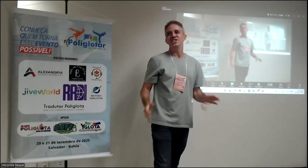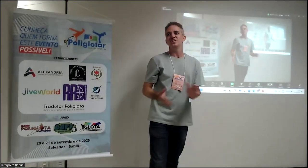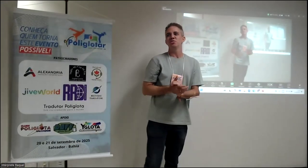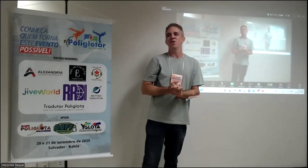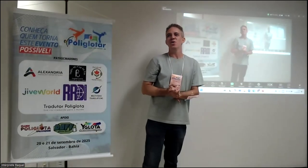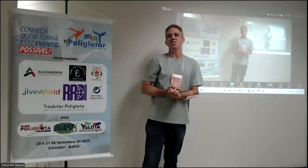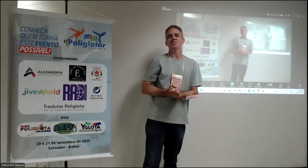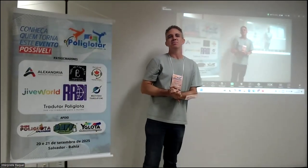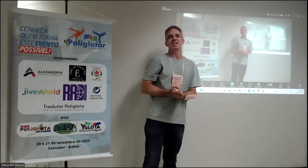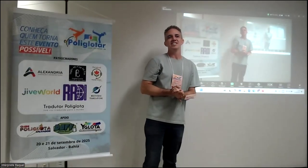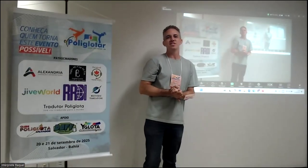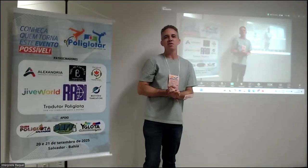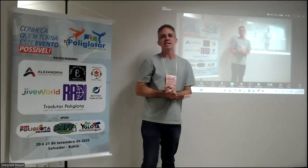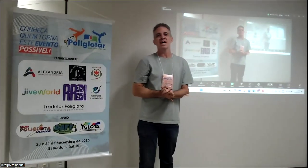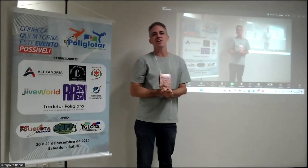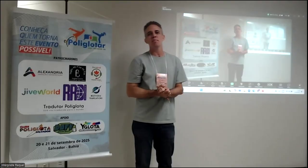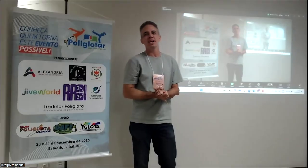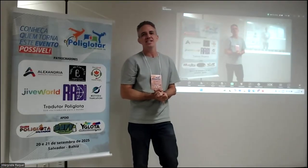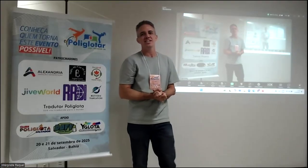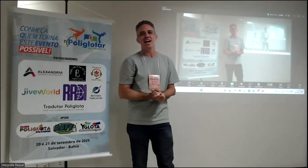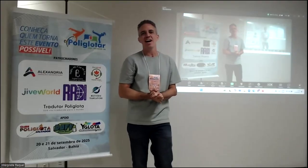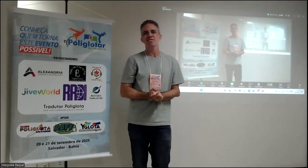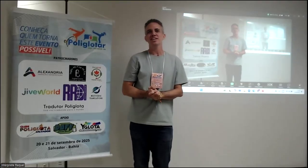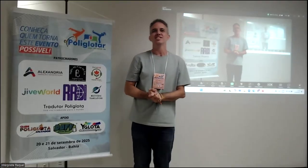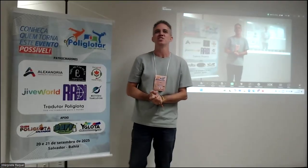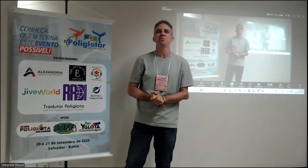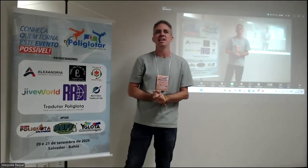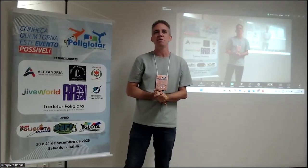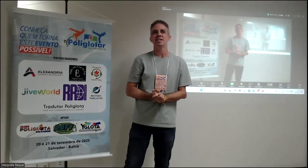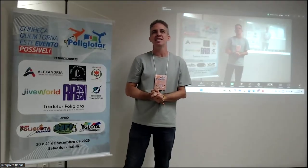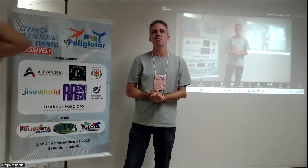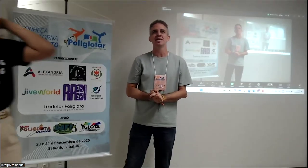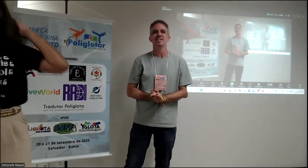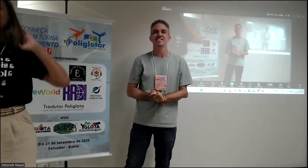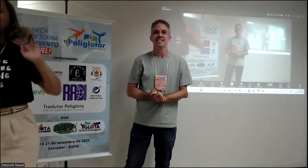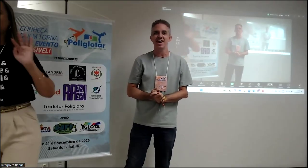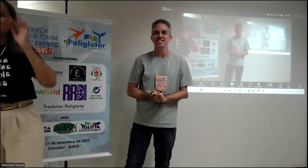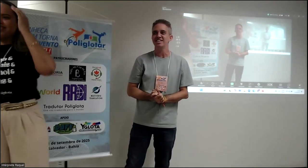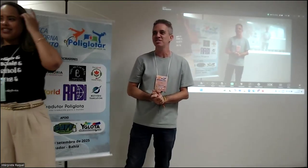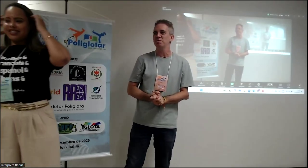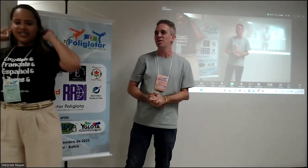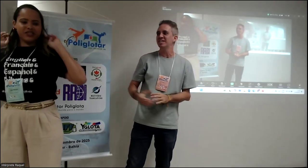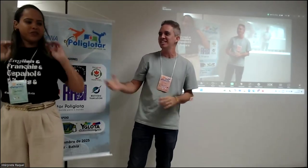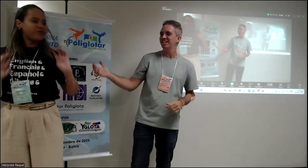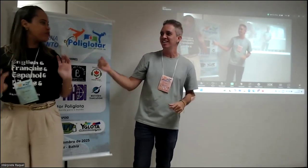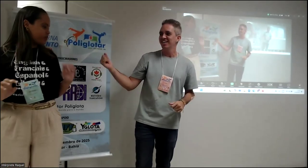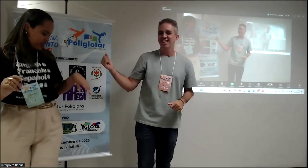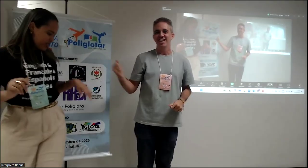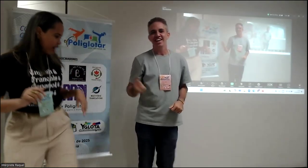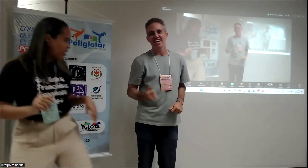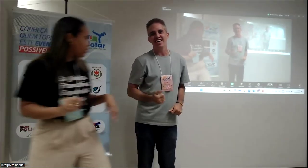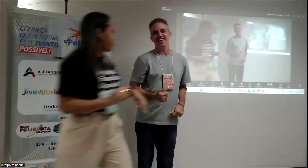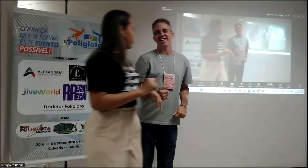Pessoal, bom dia, tudo bom? A gente vai começar agora a palestra da AVA sobre Libras, Língua Brasileira de Sinais.